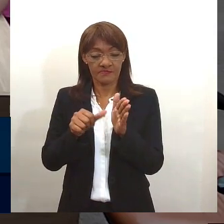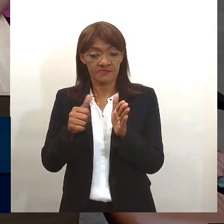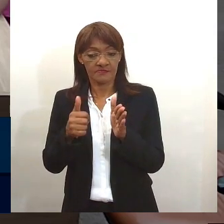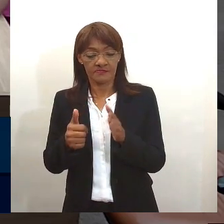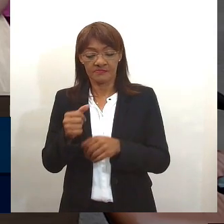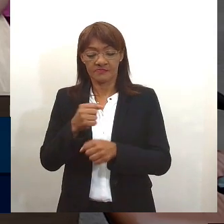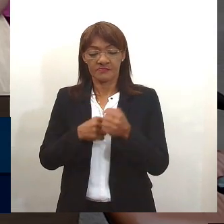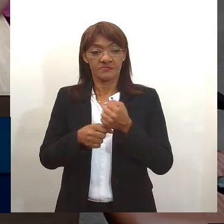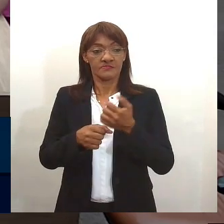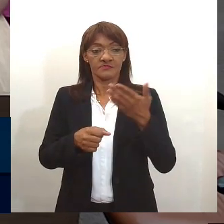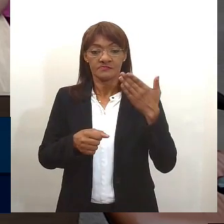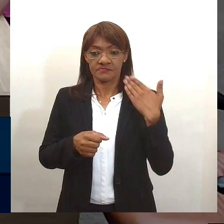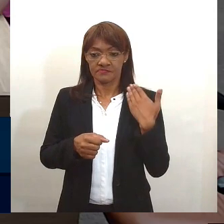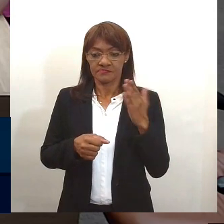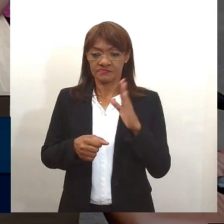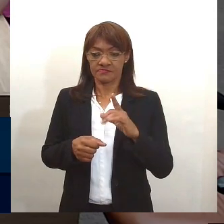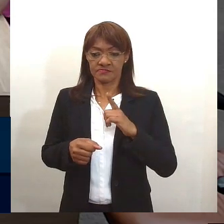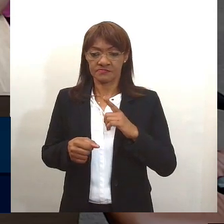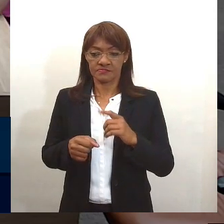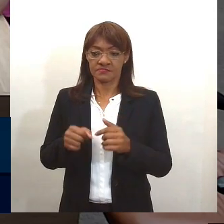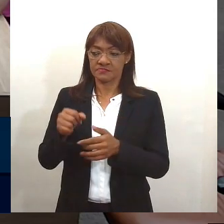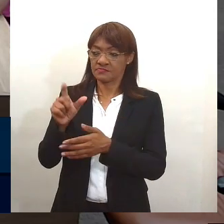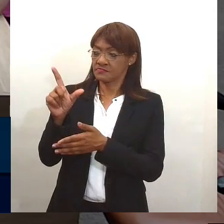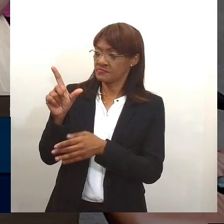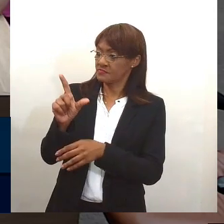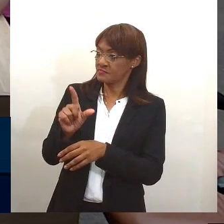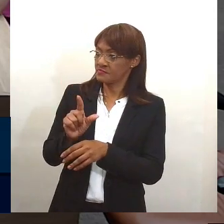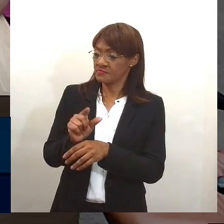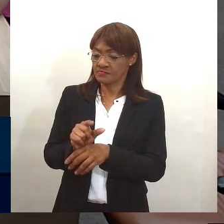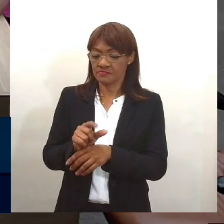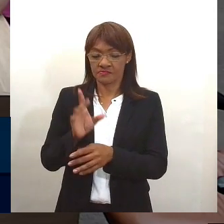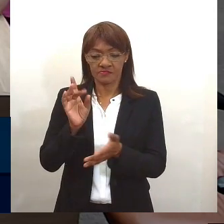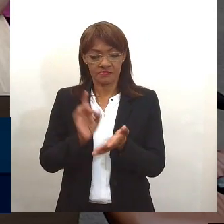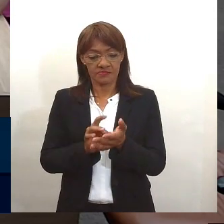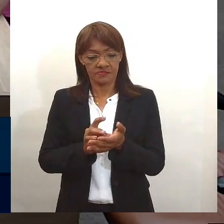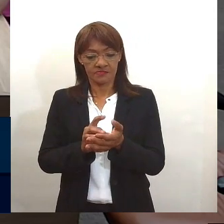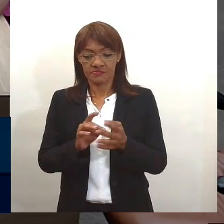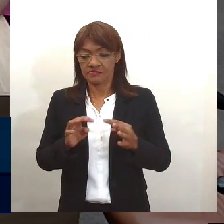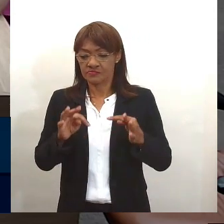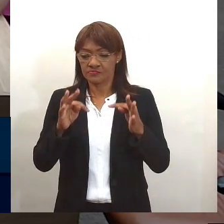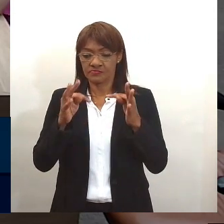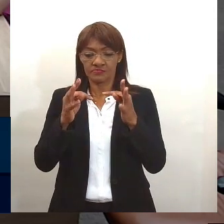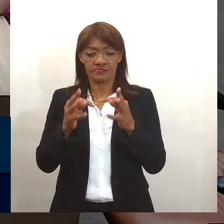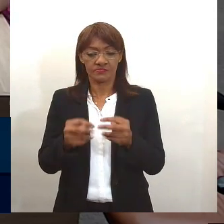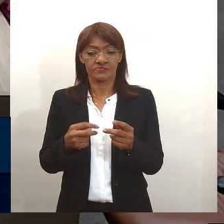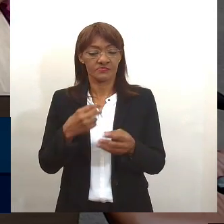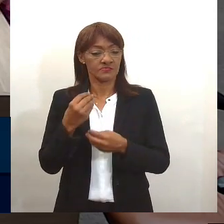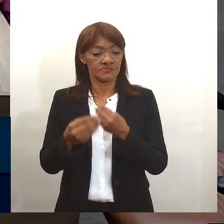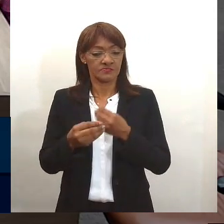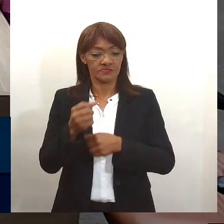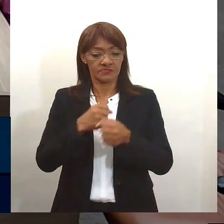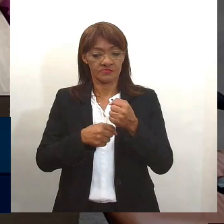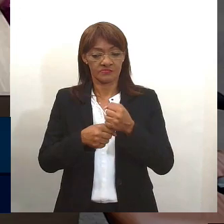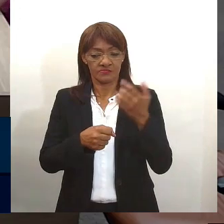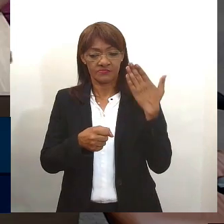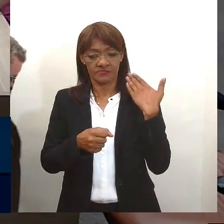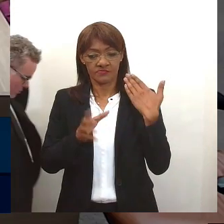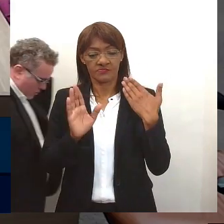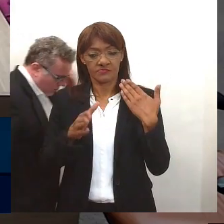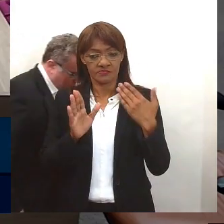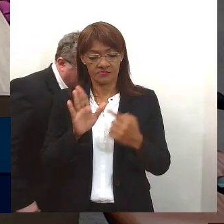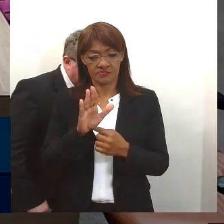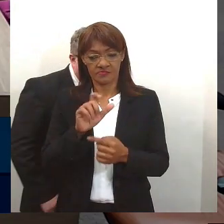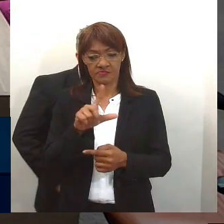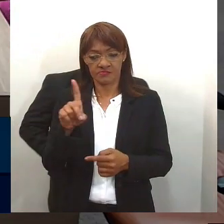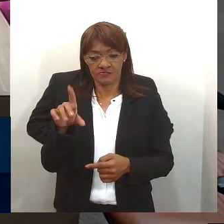LDO. Todos os outros estados já colocavam. Ano passado nós colocamos na LDO, são, acho que é 1 bilhão e 300 de